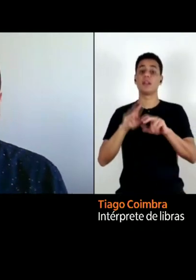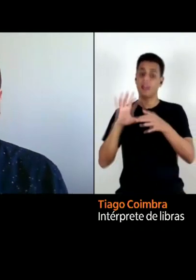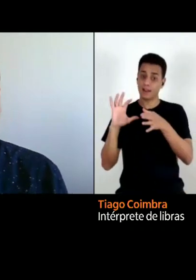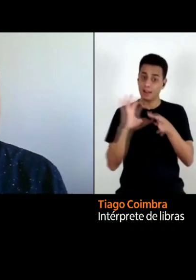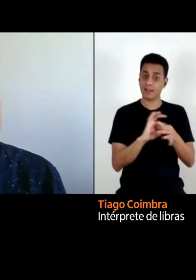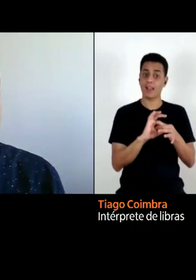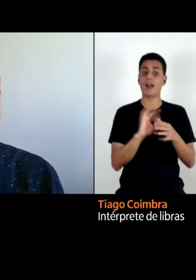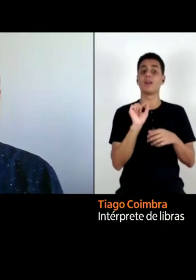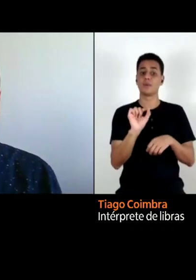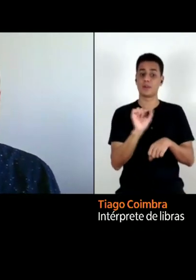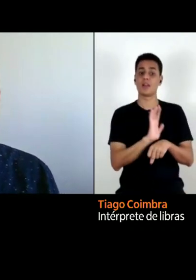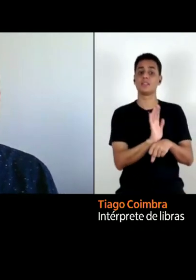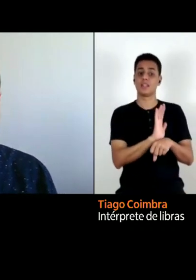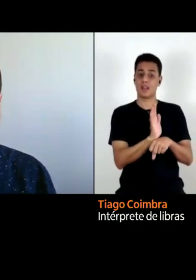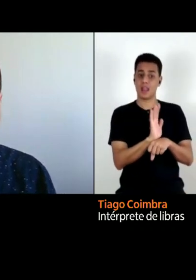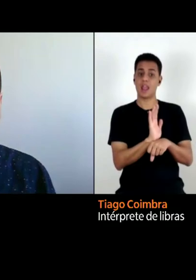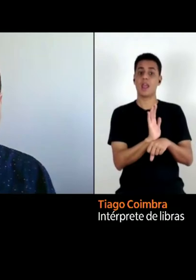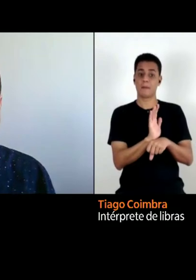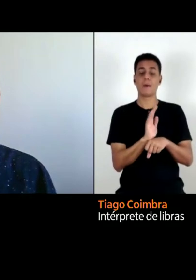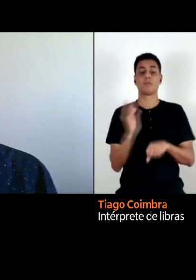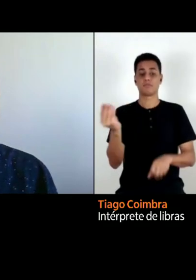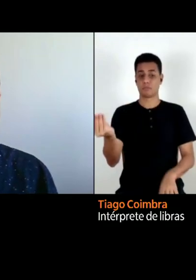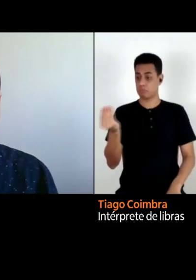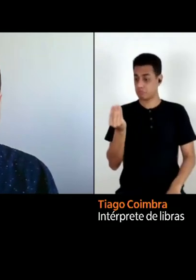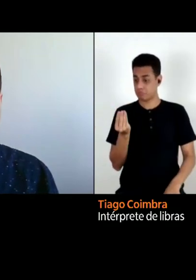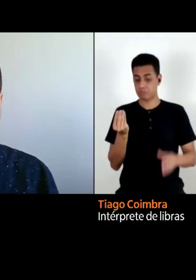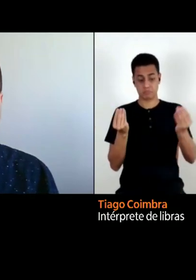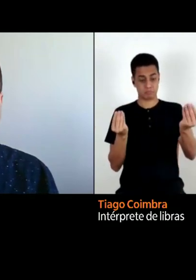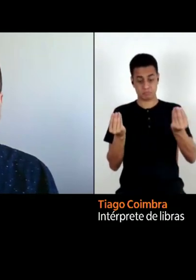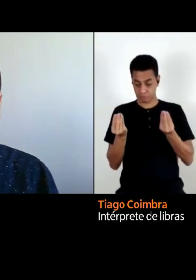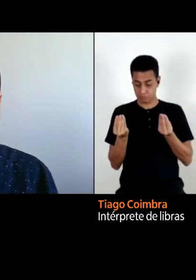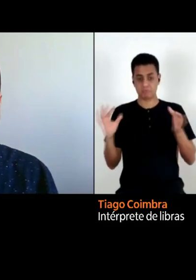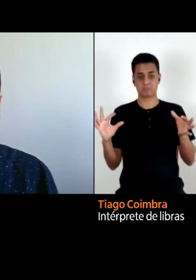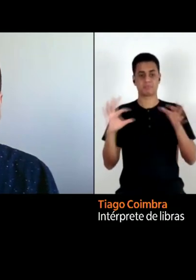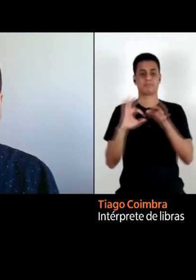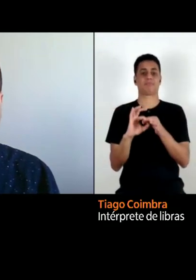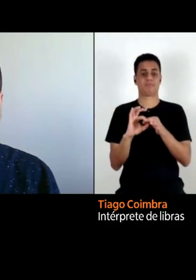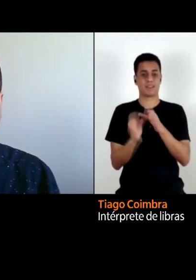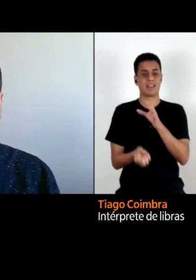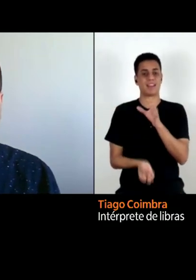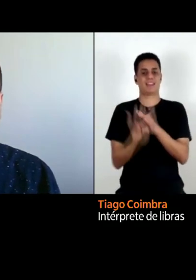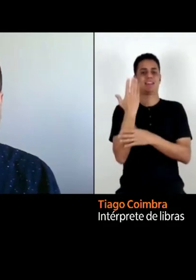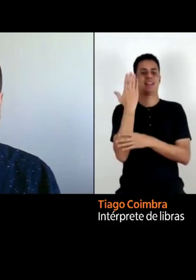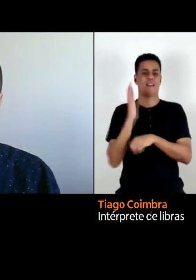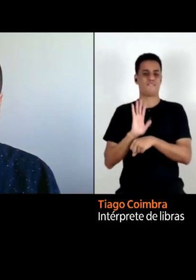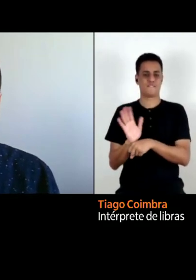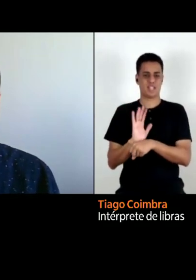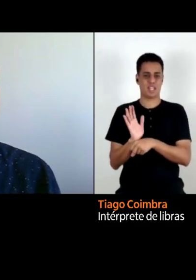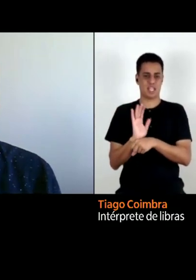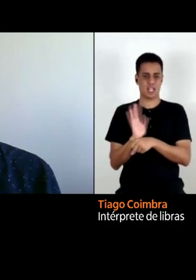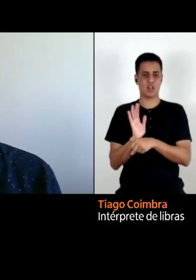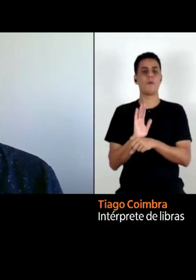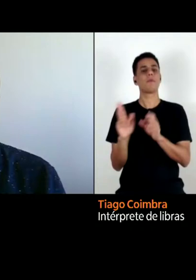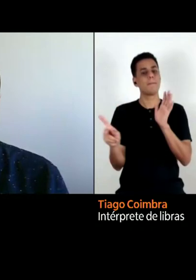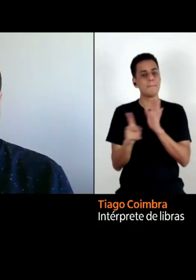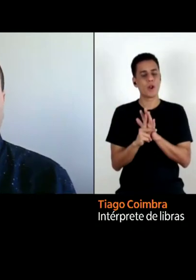cinematográfica, montagem que é elemento crucial na constituição de um filme de reapropriação de